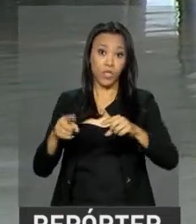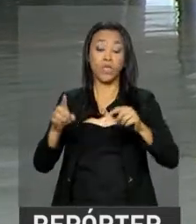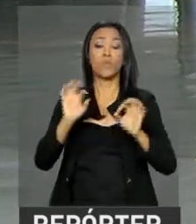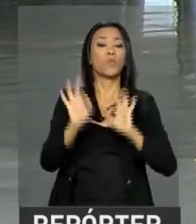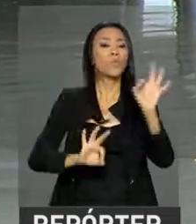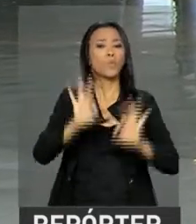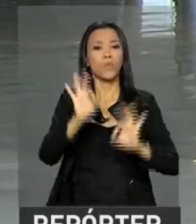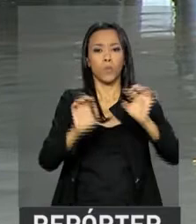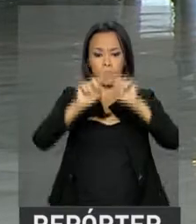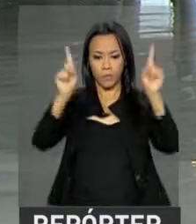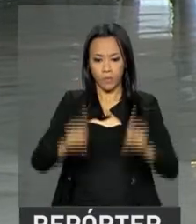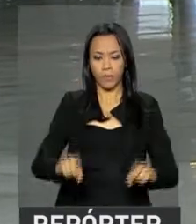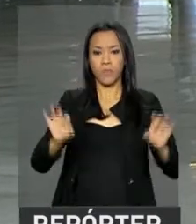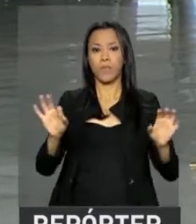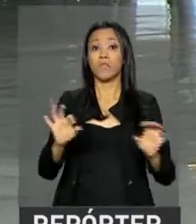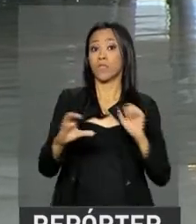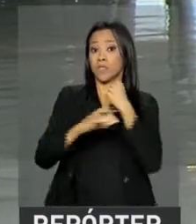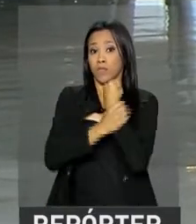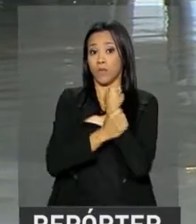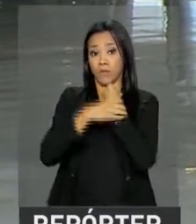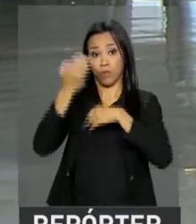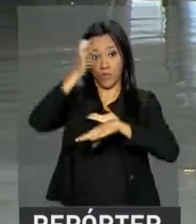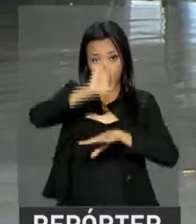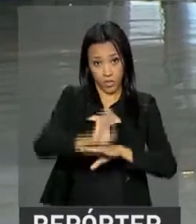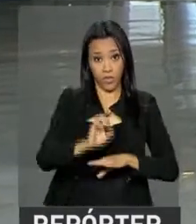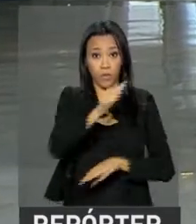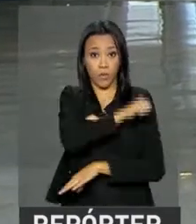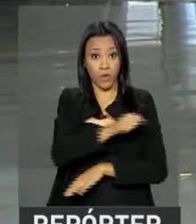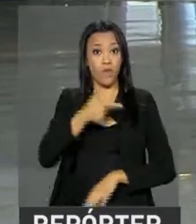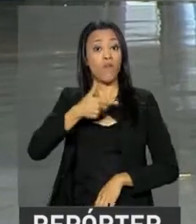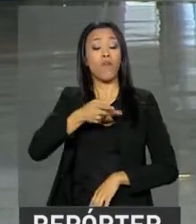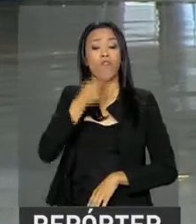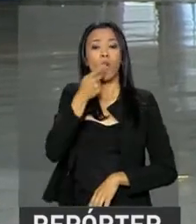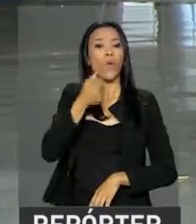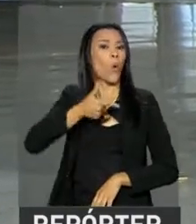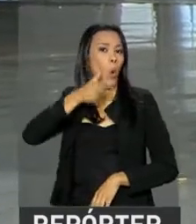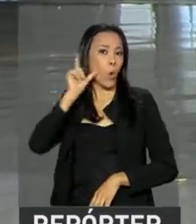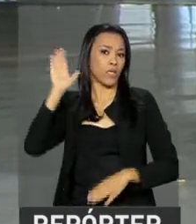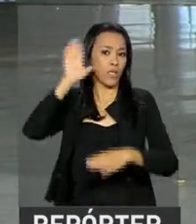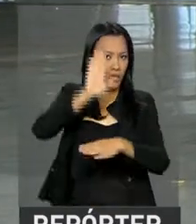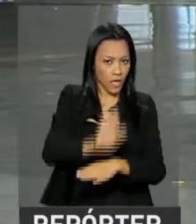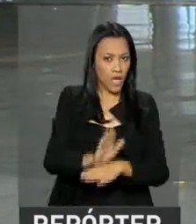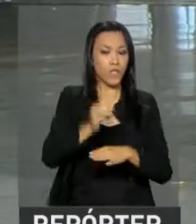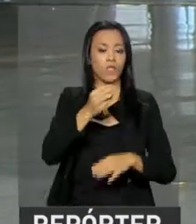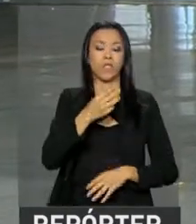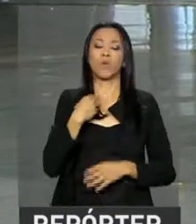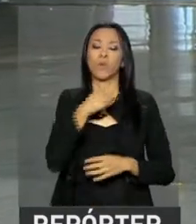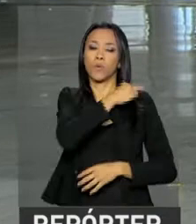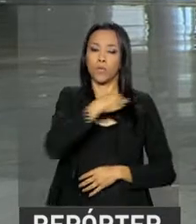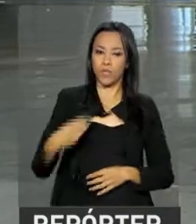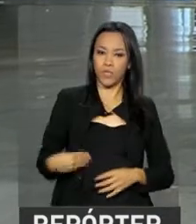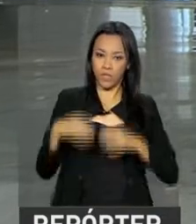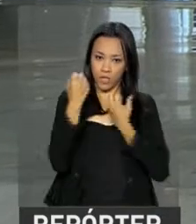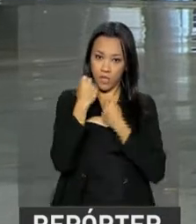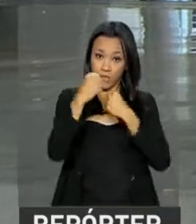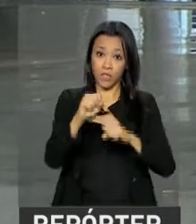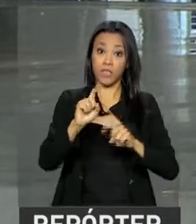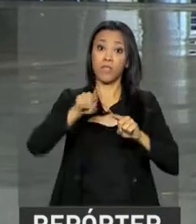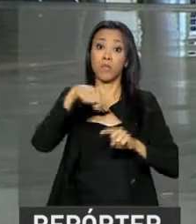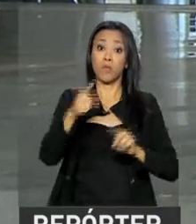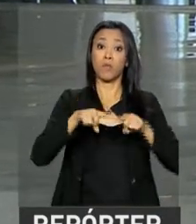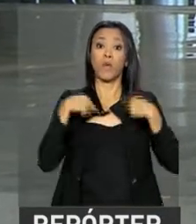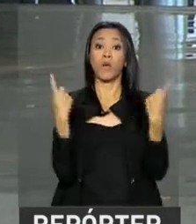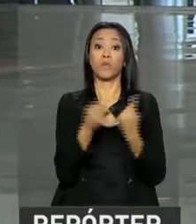de janeiro é o que afirmou ontem à tarde o ministro da defesa raúl jungmann depois de se reunir com empresários do estado um dos pontos